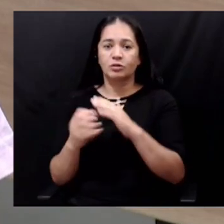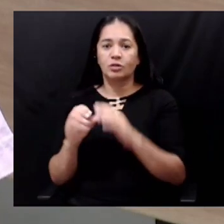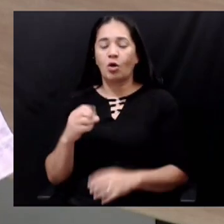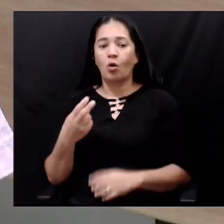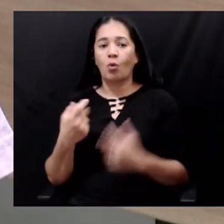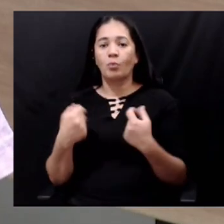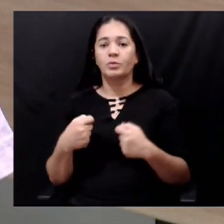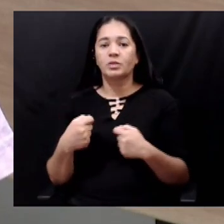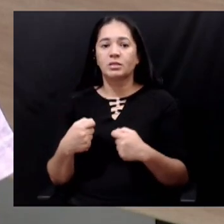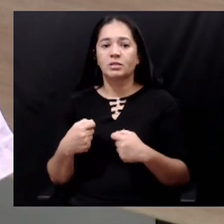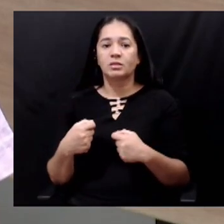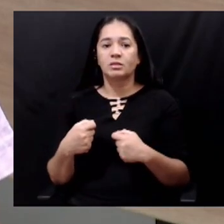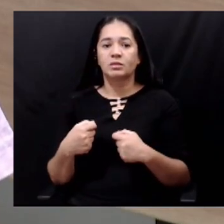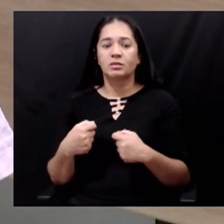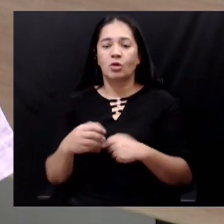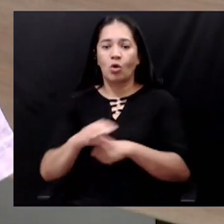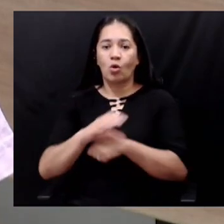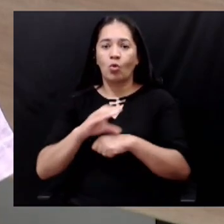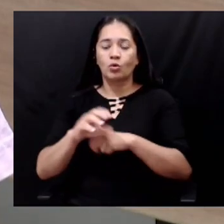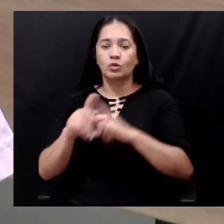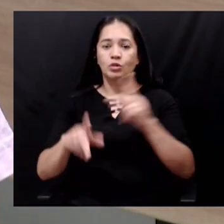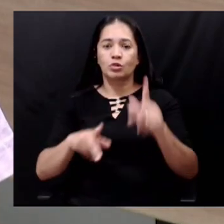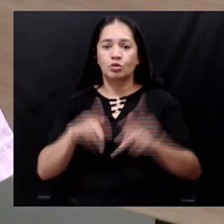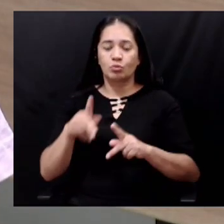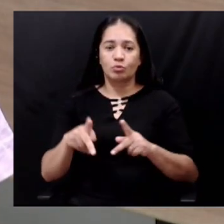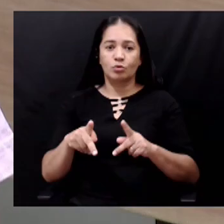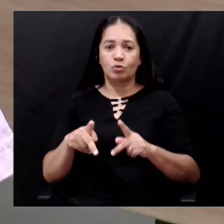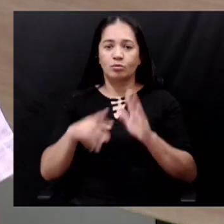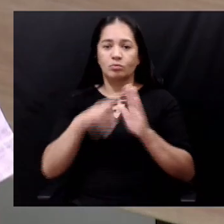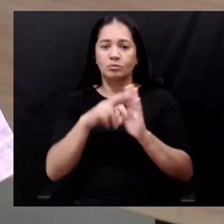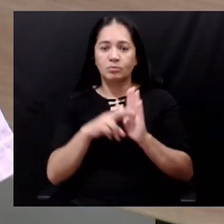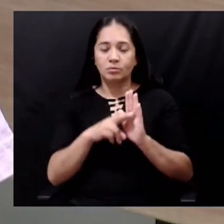um cursinho popular regulamentado.